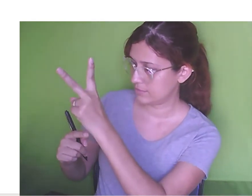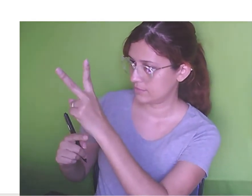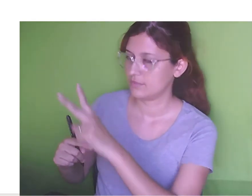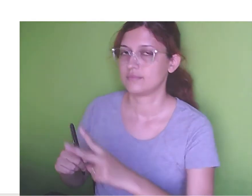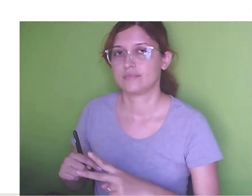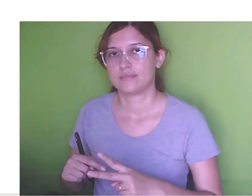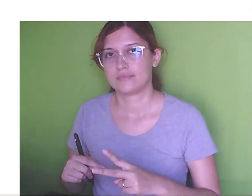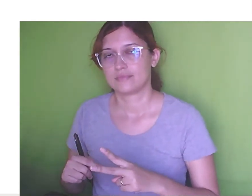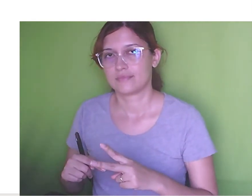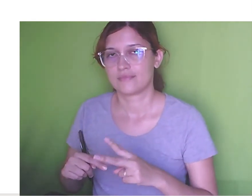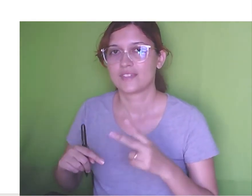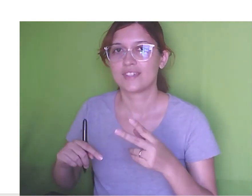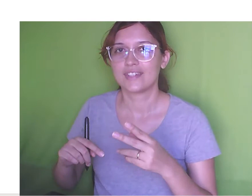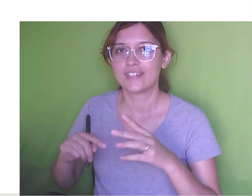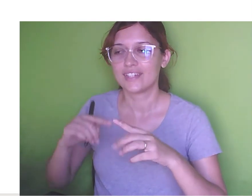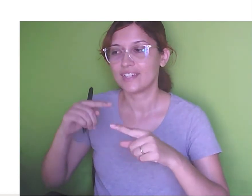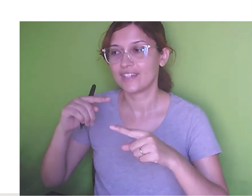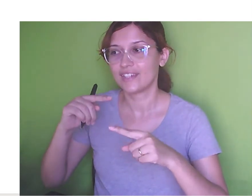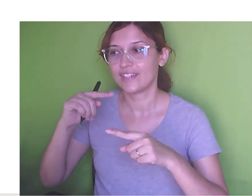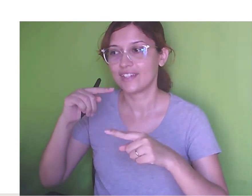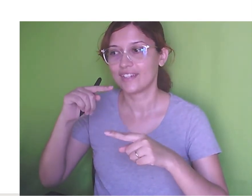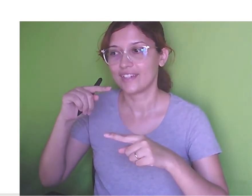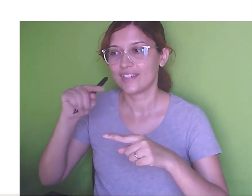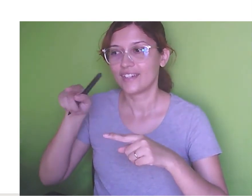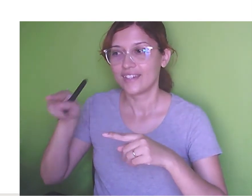Veja o sinal de tensão